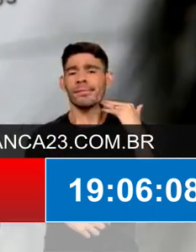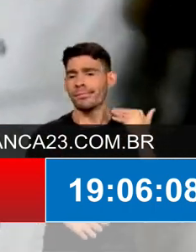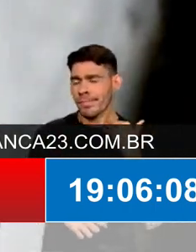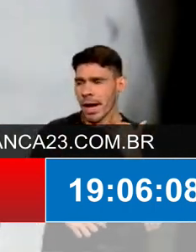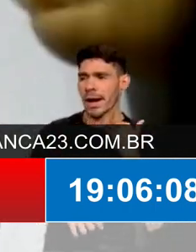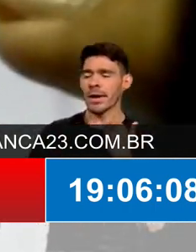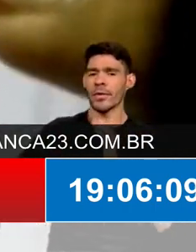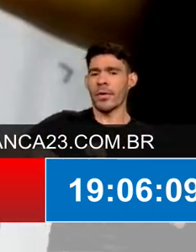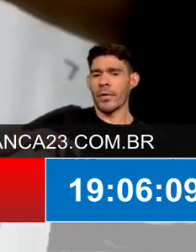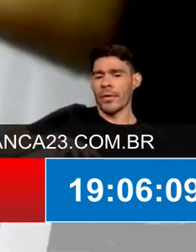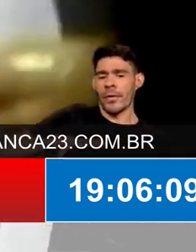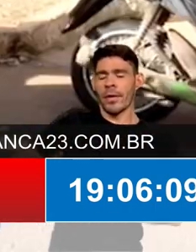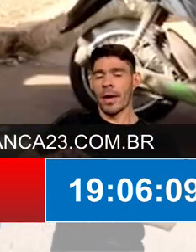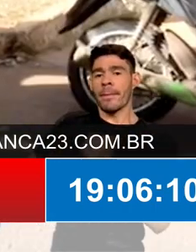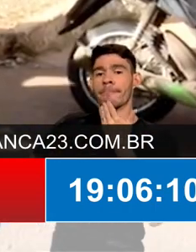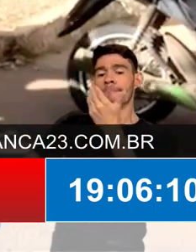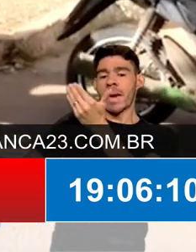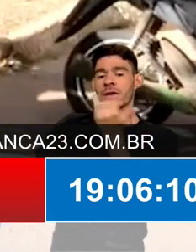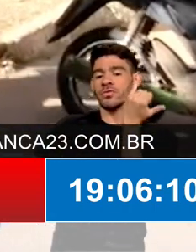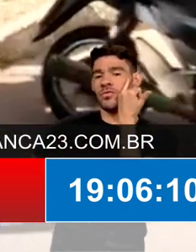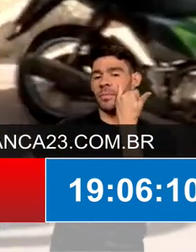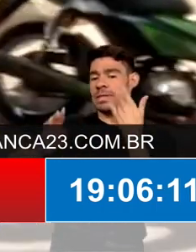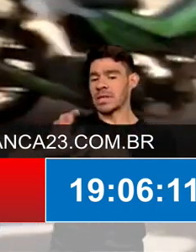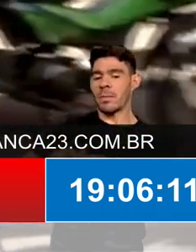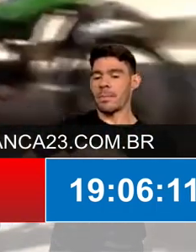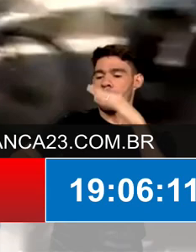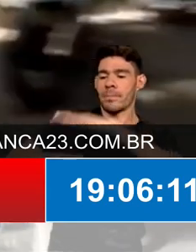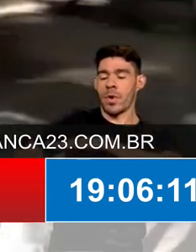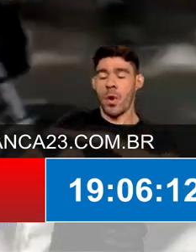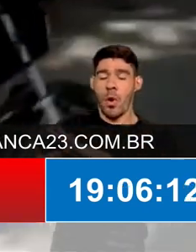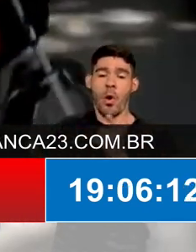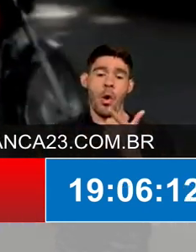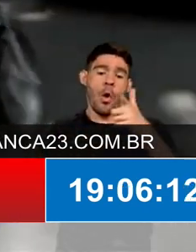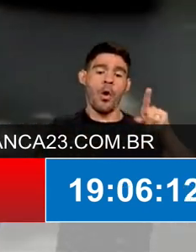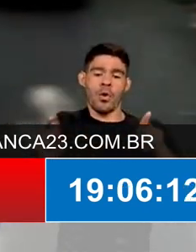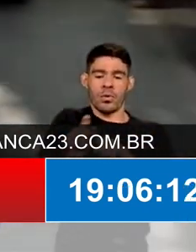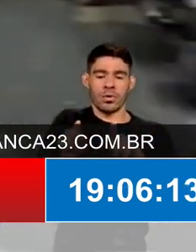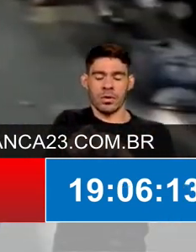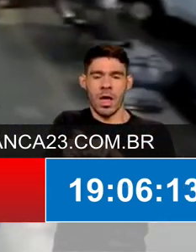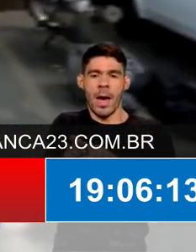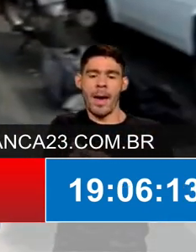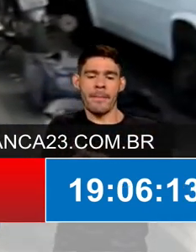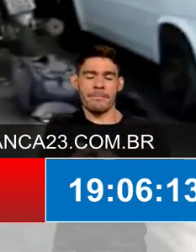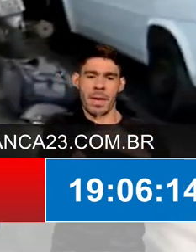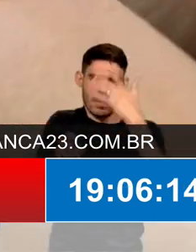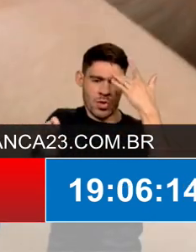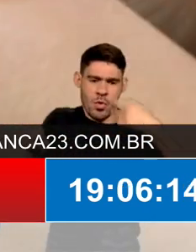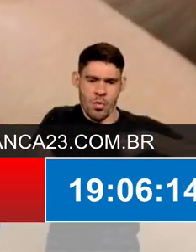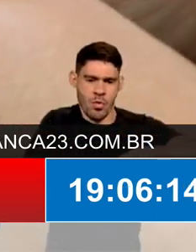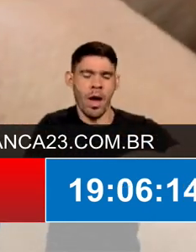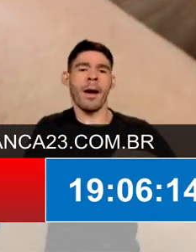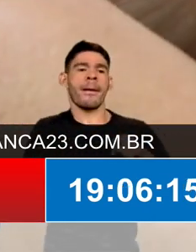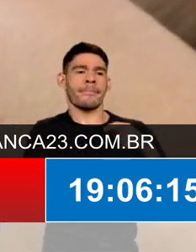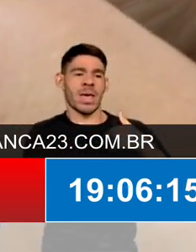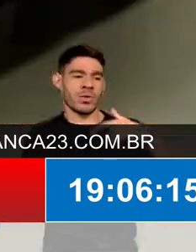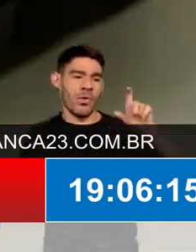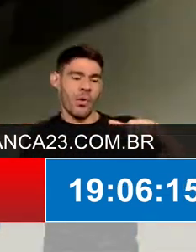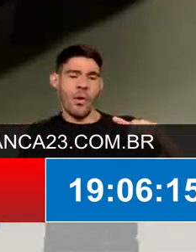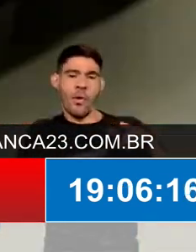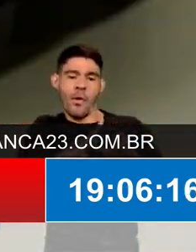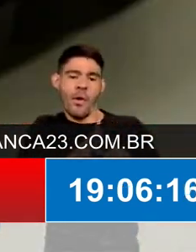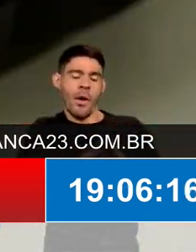dados pessoais da vítima. Outro comum é o do motoboy, quando o fraudador convence a vítima que o cartão de crédito